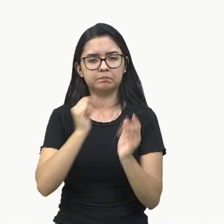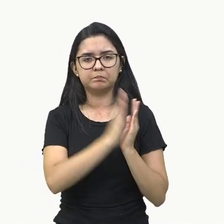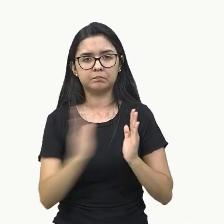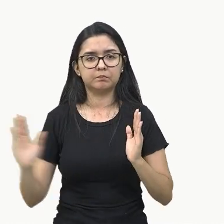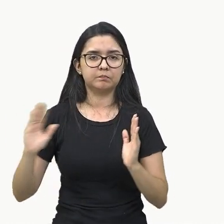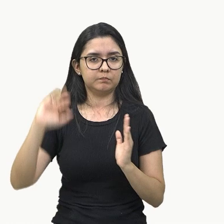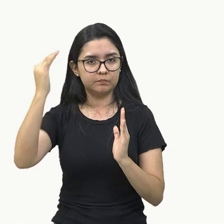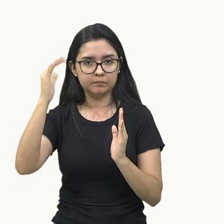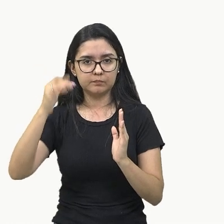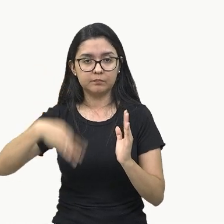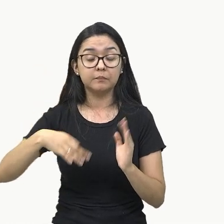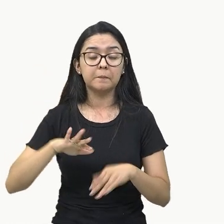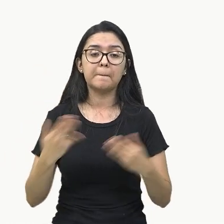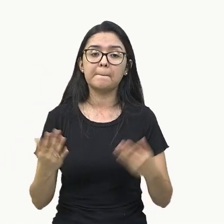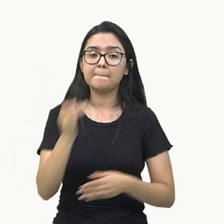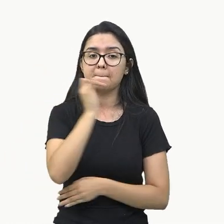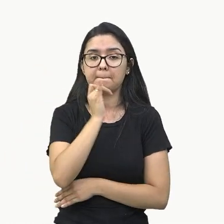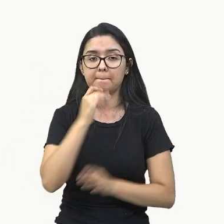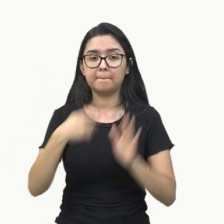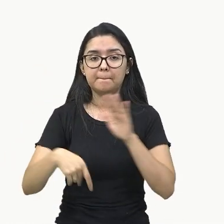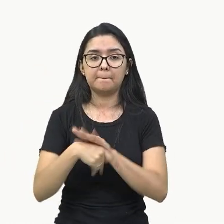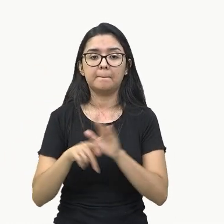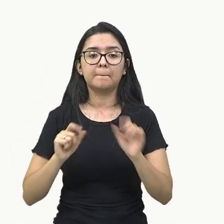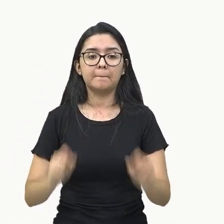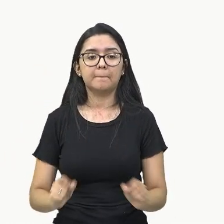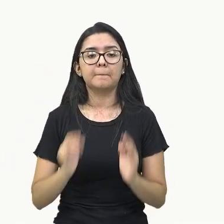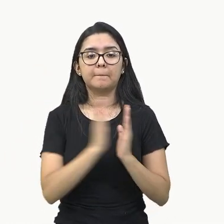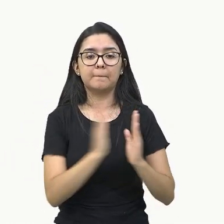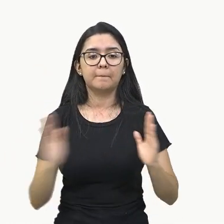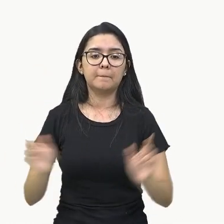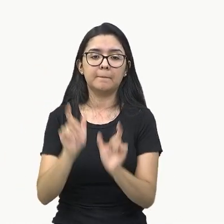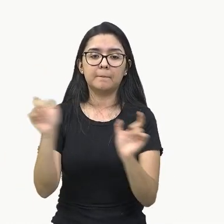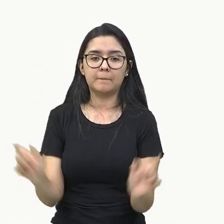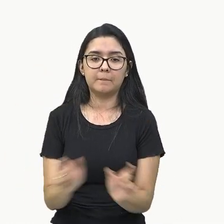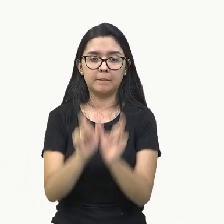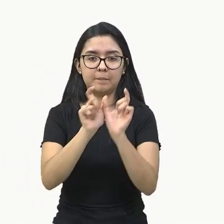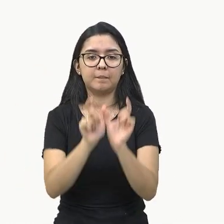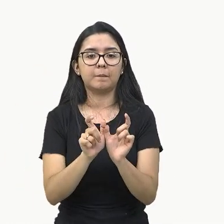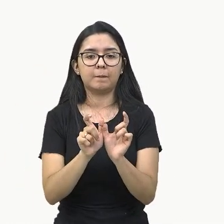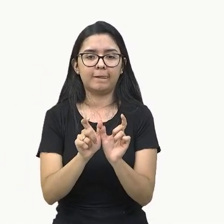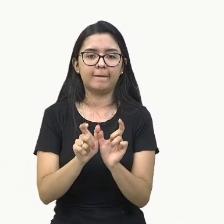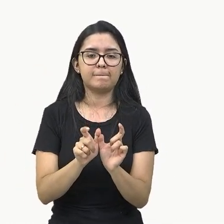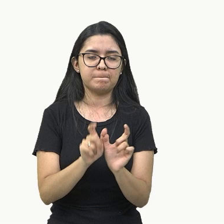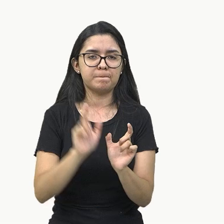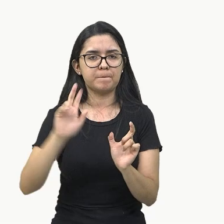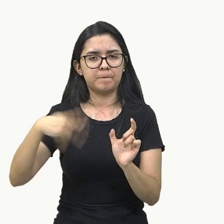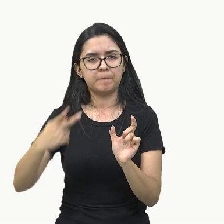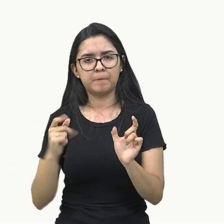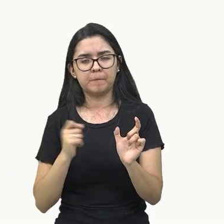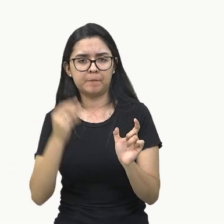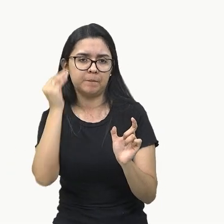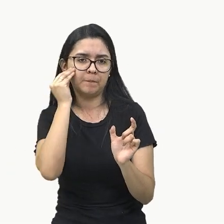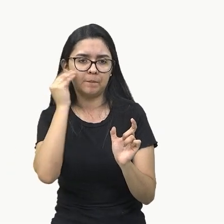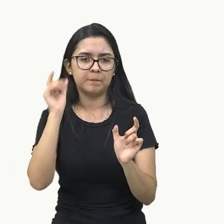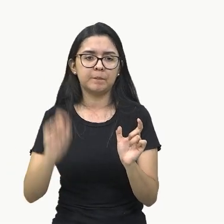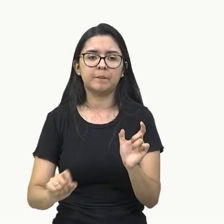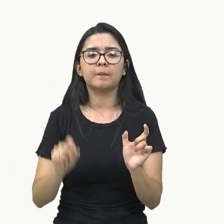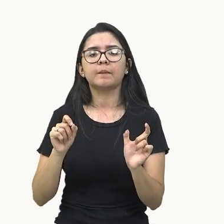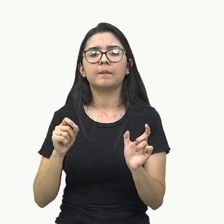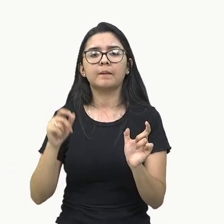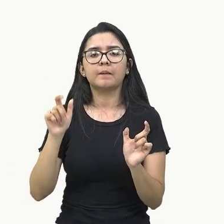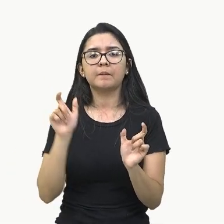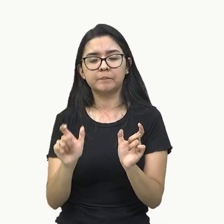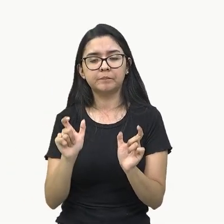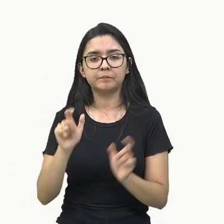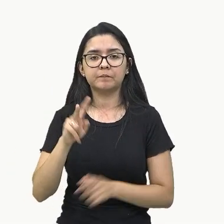funcionam. Um exemplo do nosso processo de composição, que funciona de uma outra forma que nós veremos na sequência, é a palavra